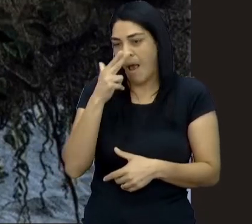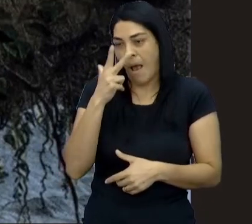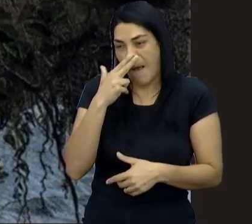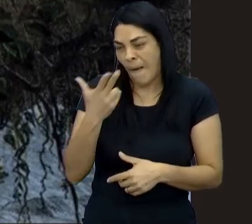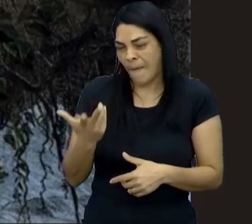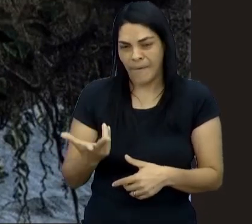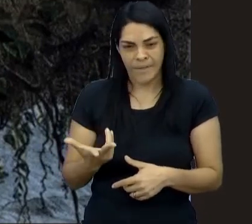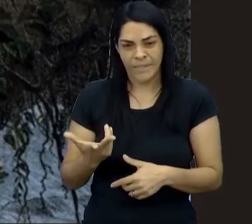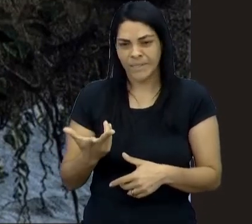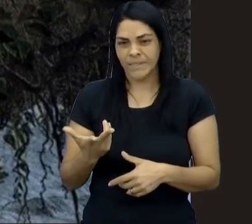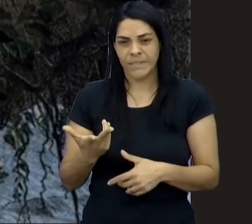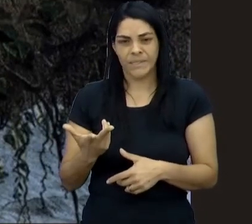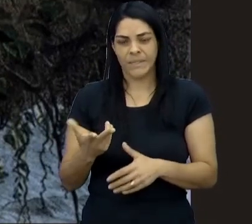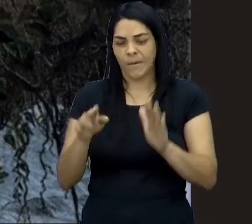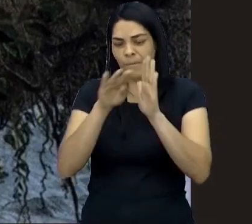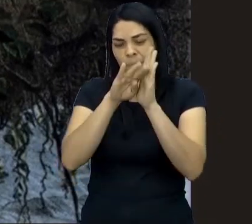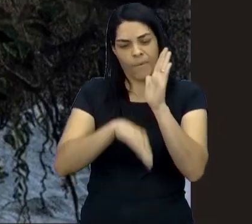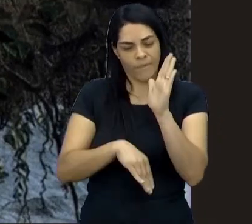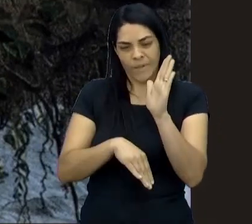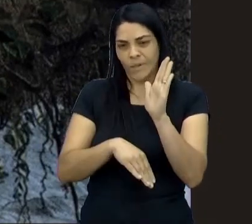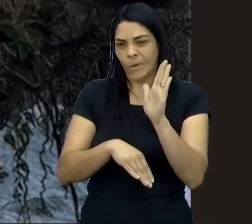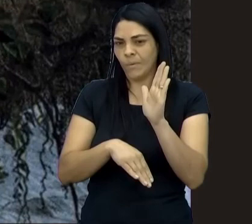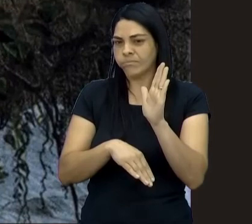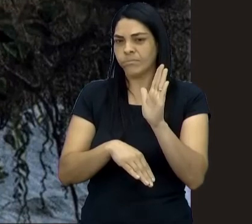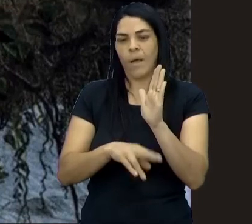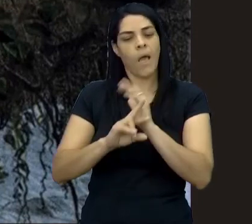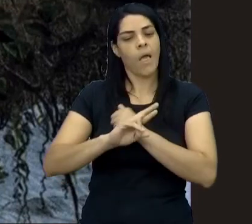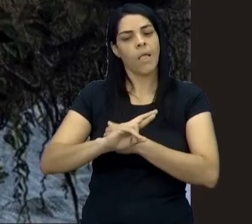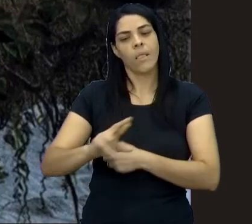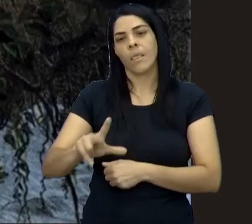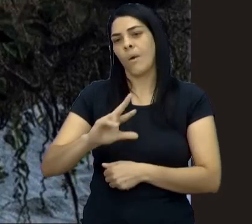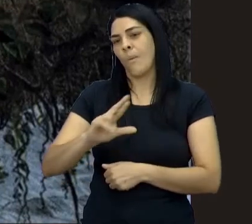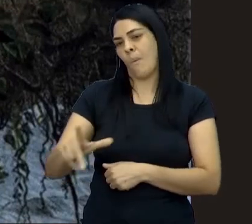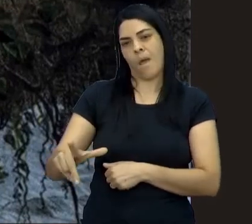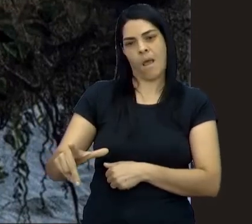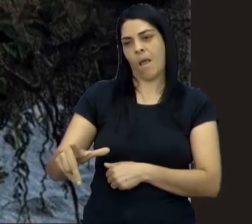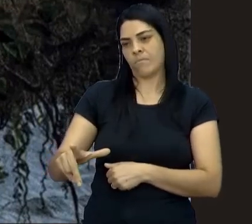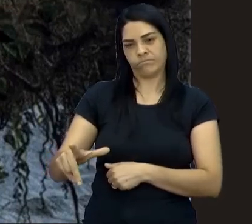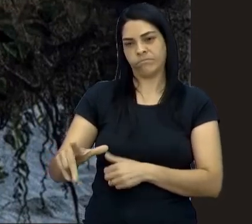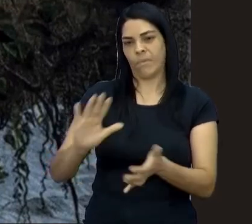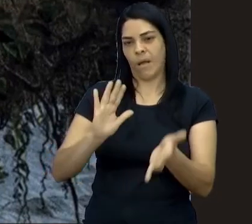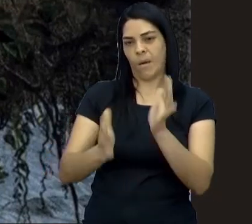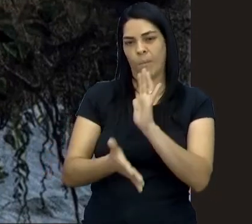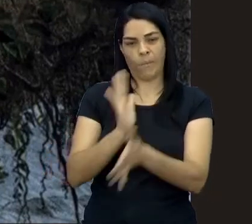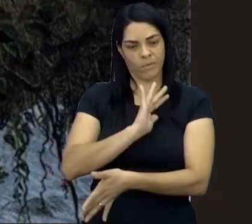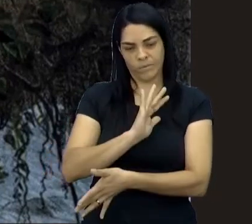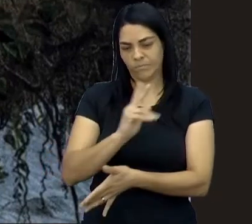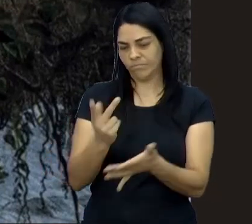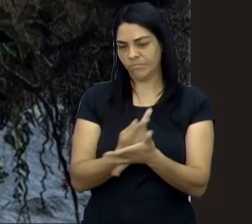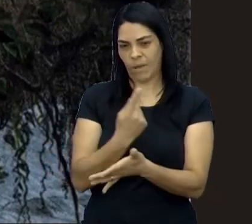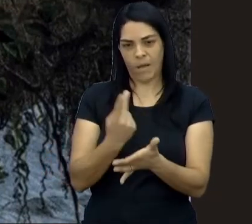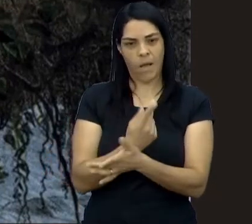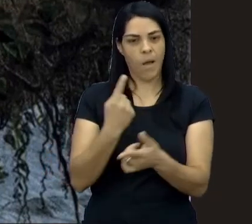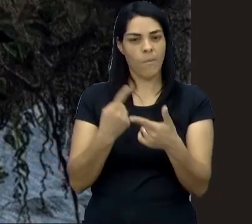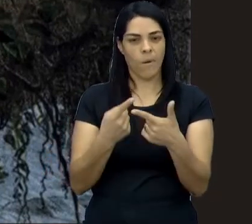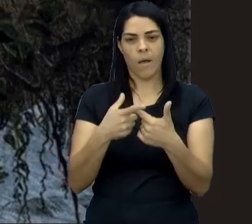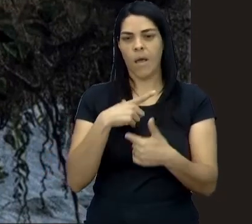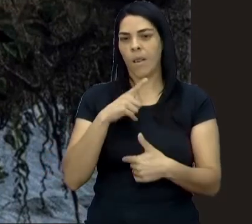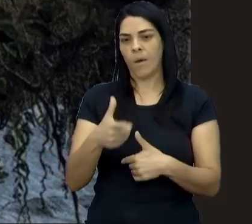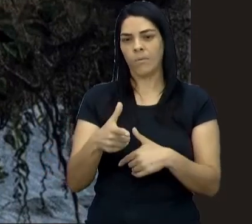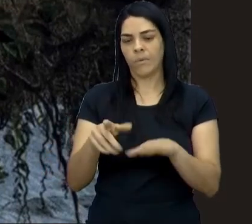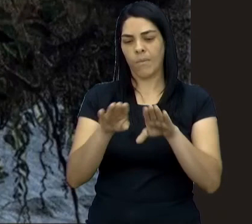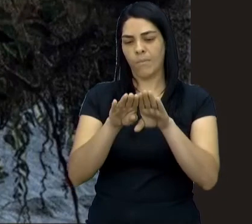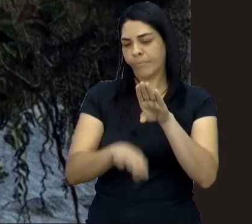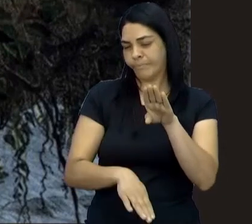são inferiores e na verdade é uma atitude completamente errônea né porque não há nenhum tipo de superioridade